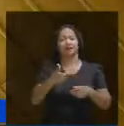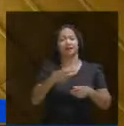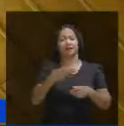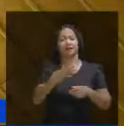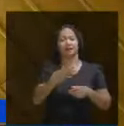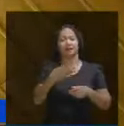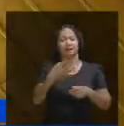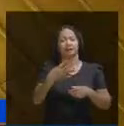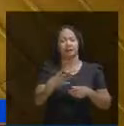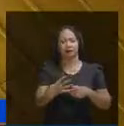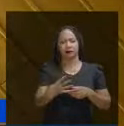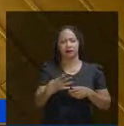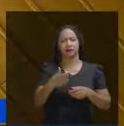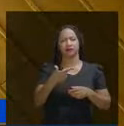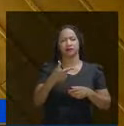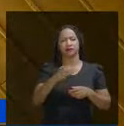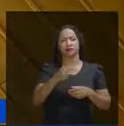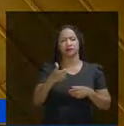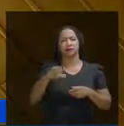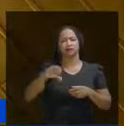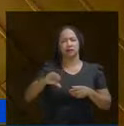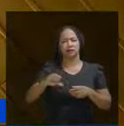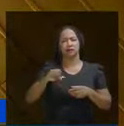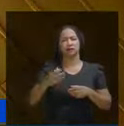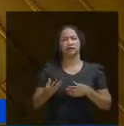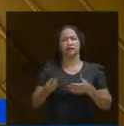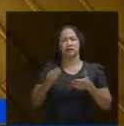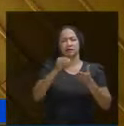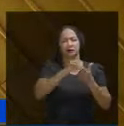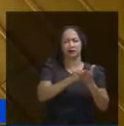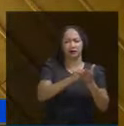de 2009, foi incluído o artigo 7º,